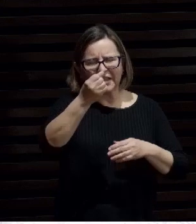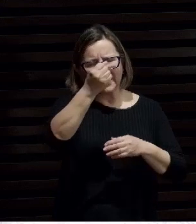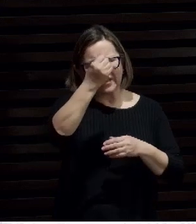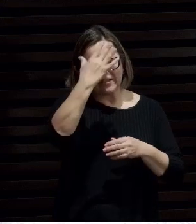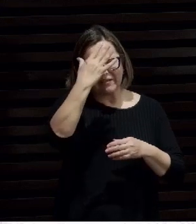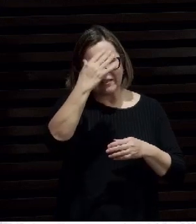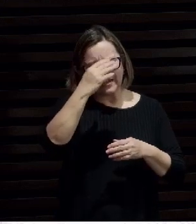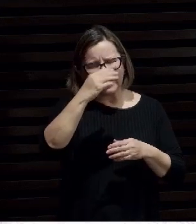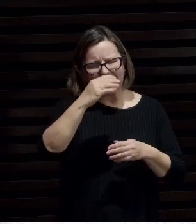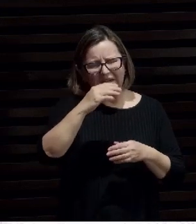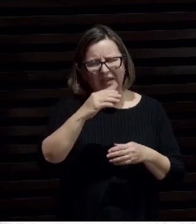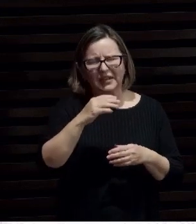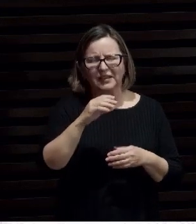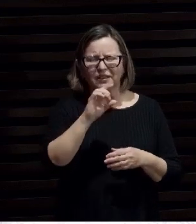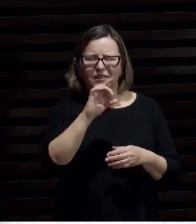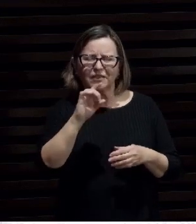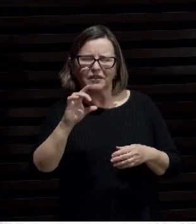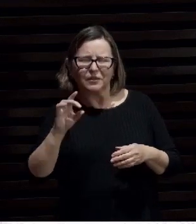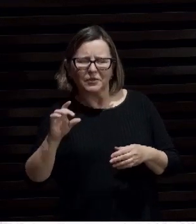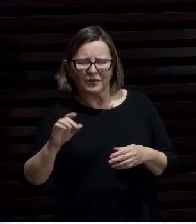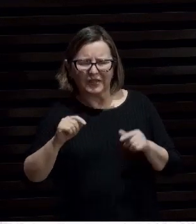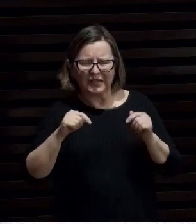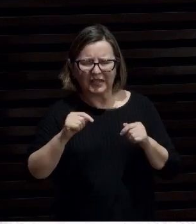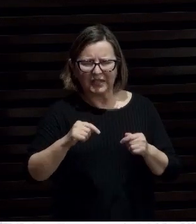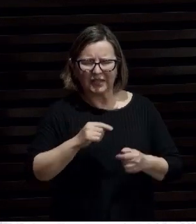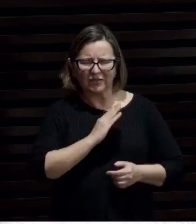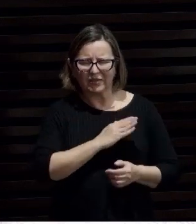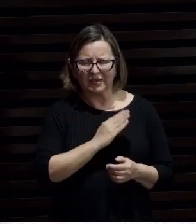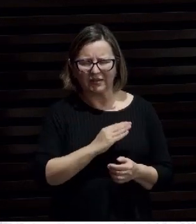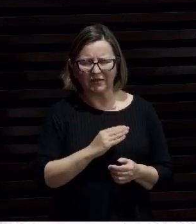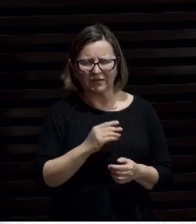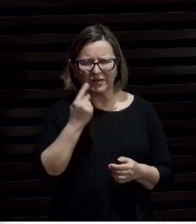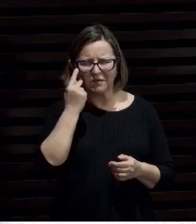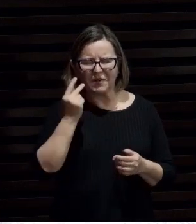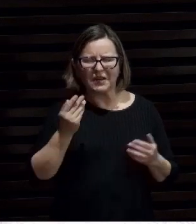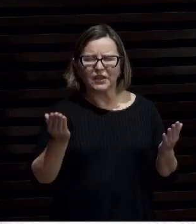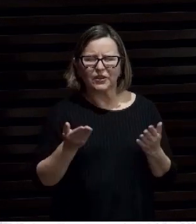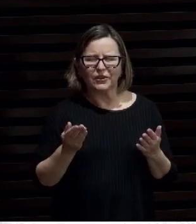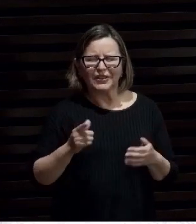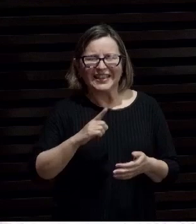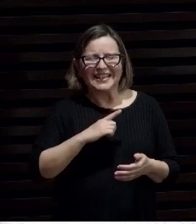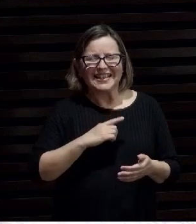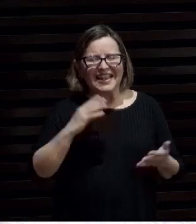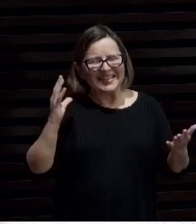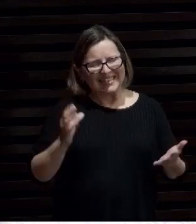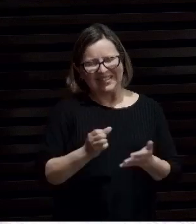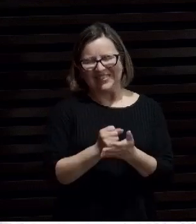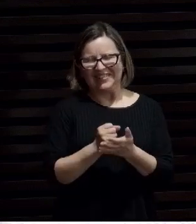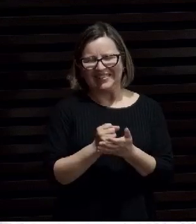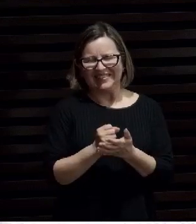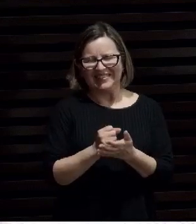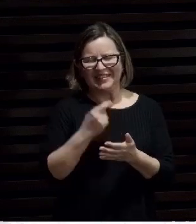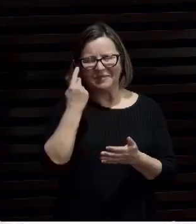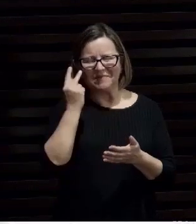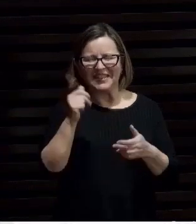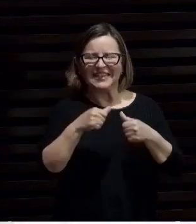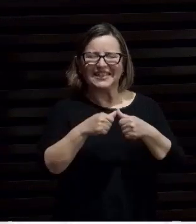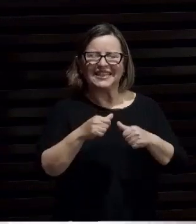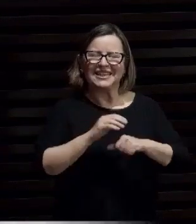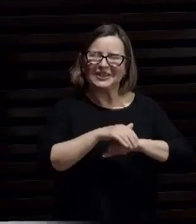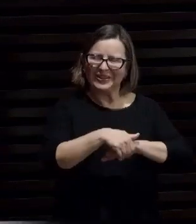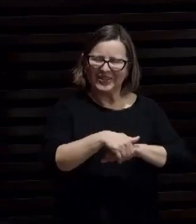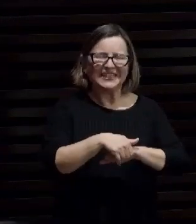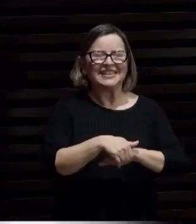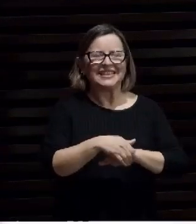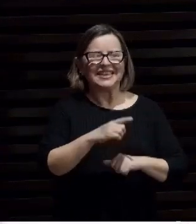coração aqui. Para que hoje, Senhor, haja salvação. Para que nesta noite